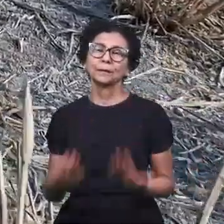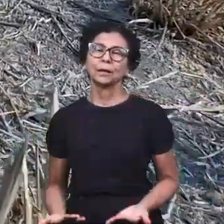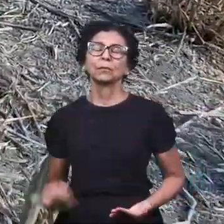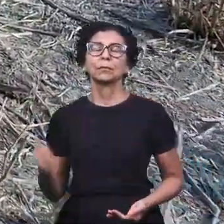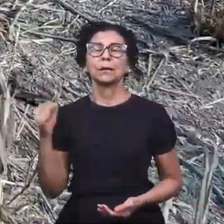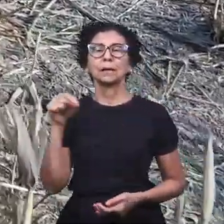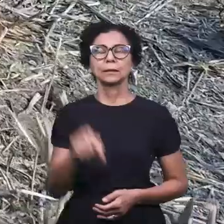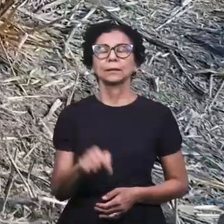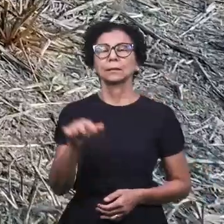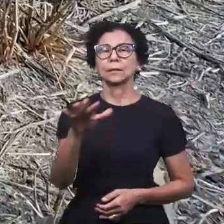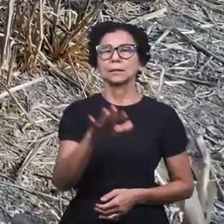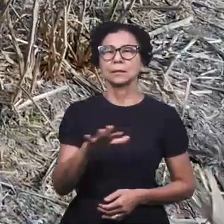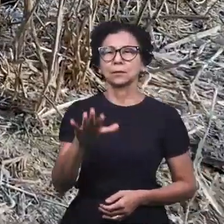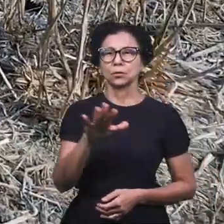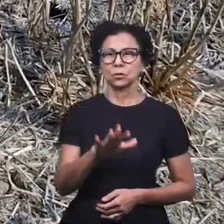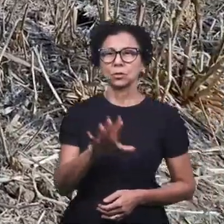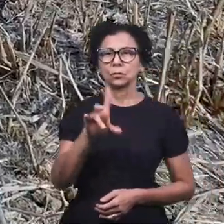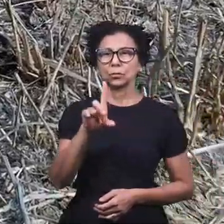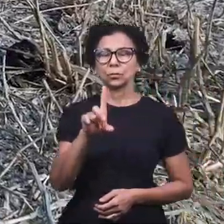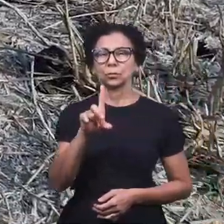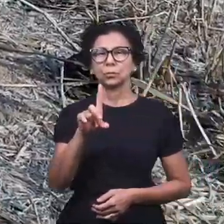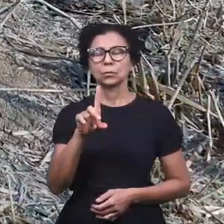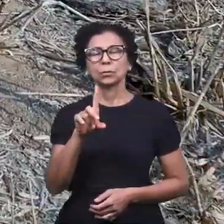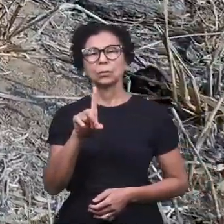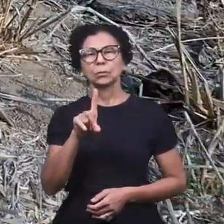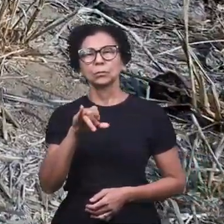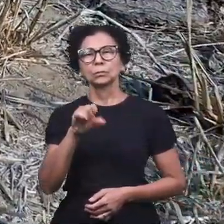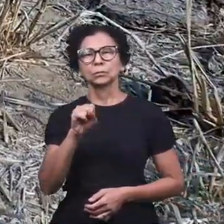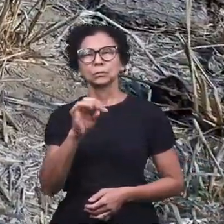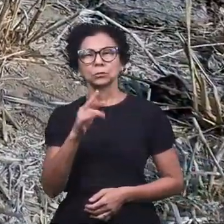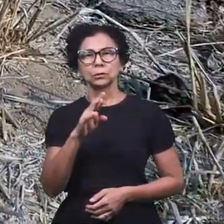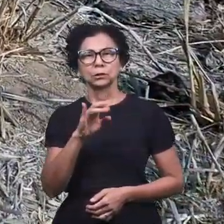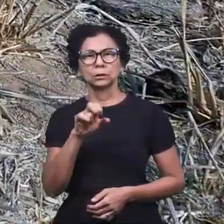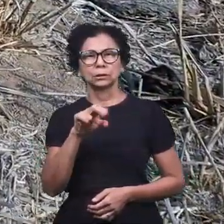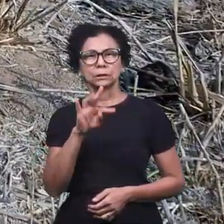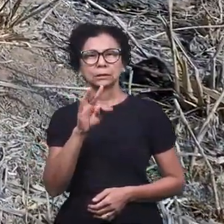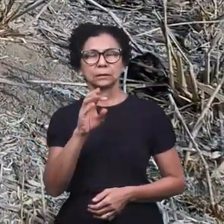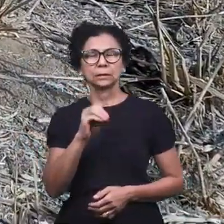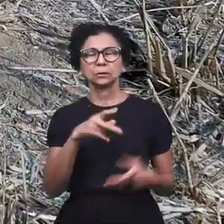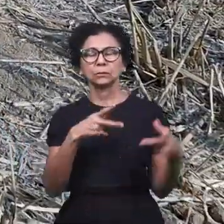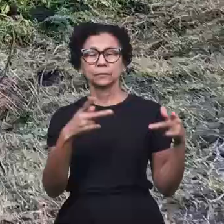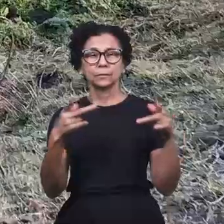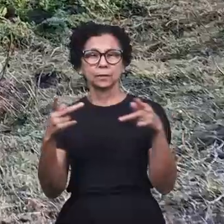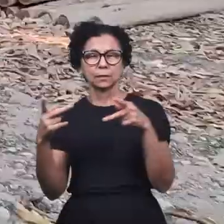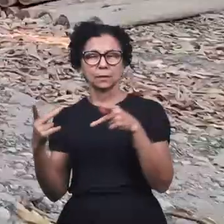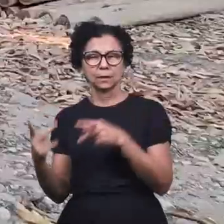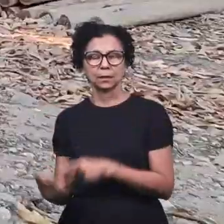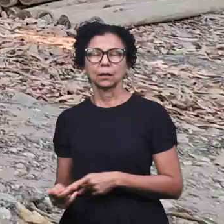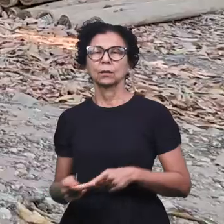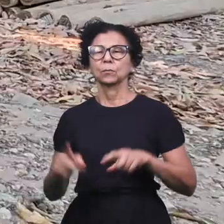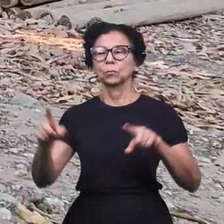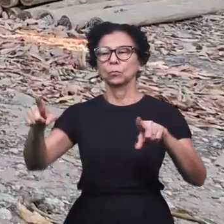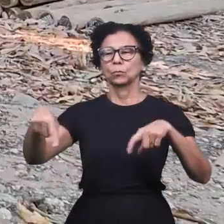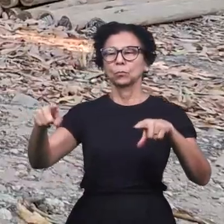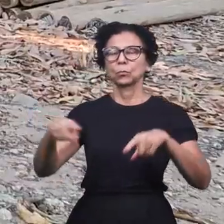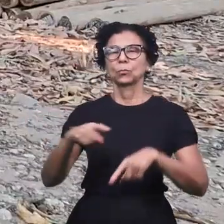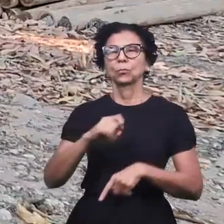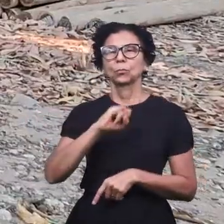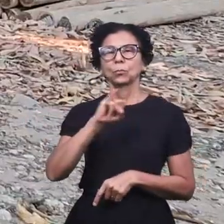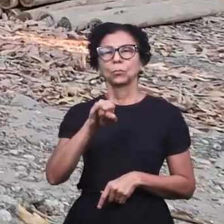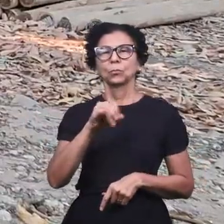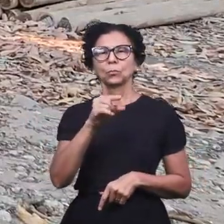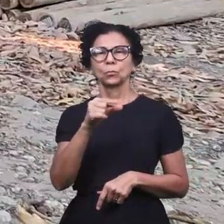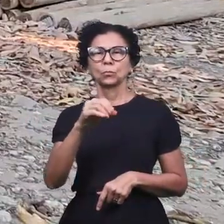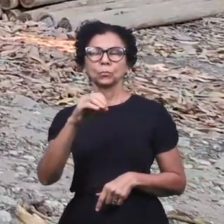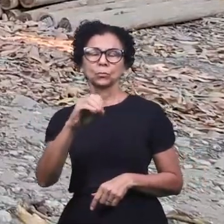do Norte, em Conselheiro Pena, Minas Gerais, não é diferente. Visitamos a propriedade do produtor rural João Batista,